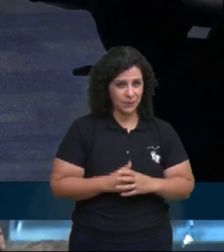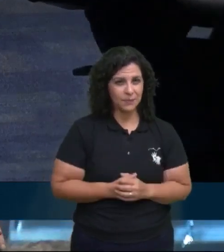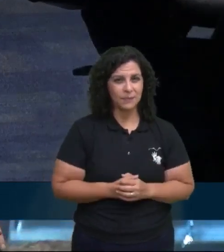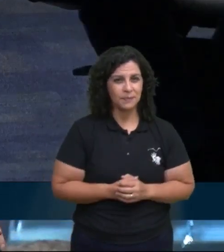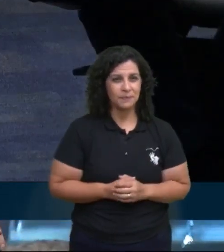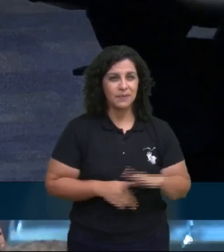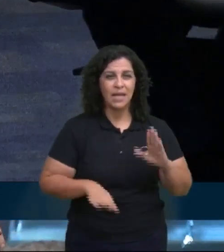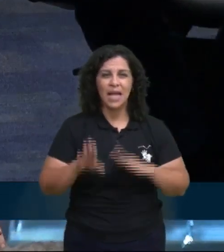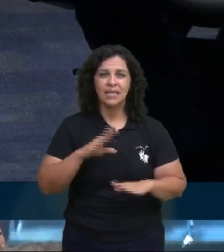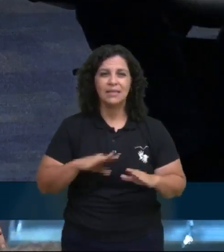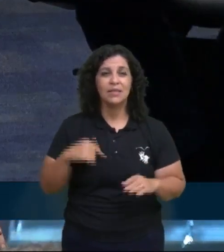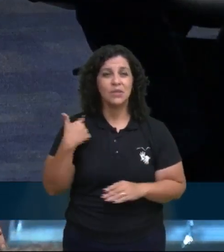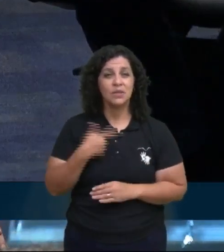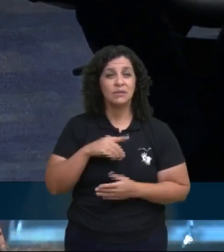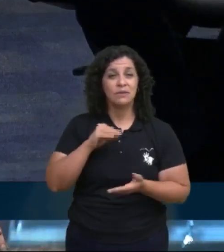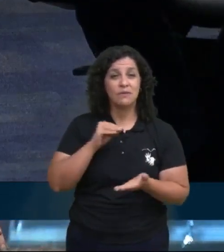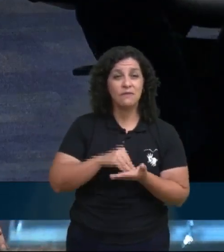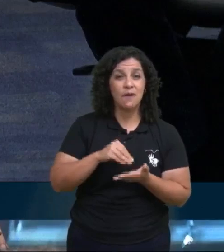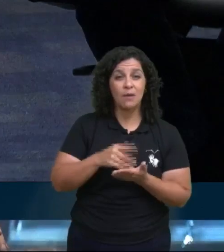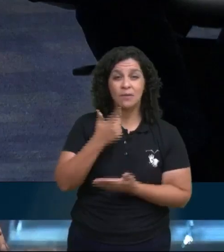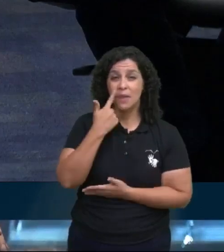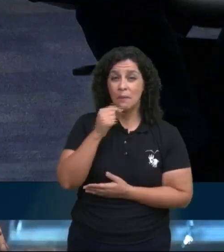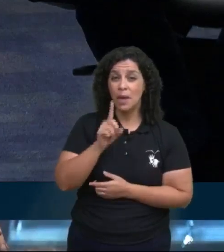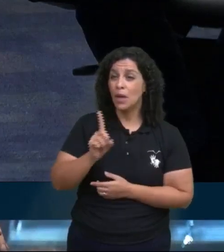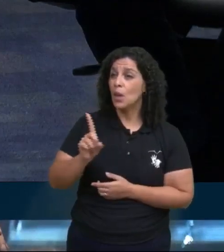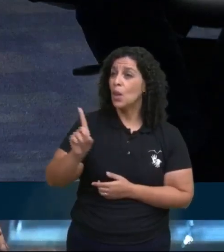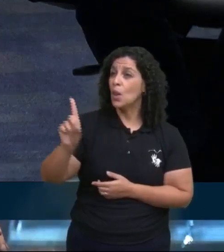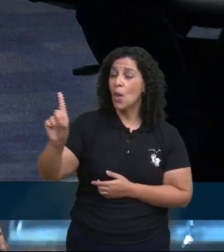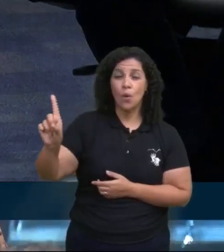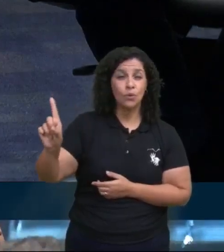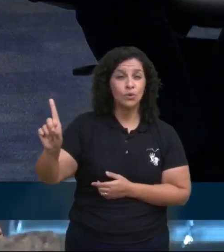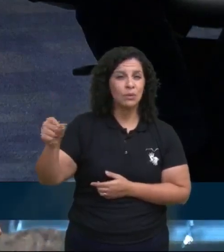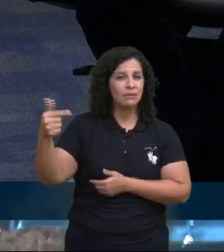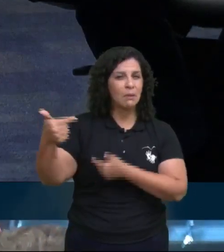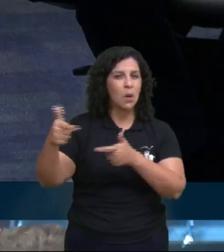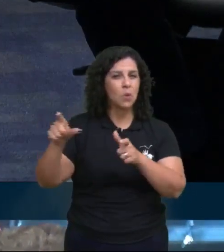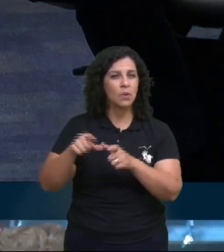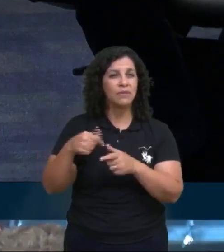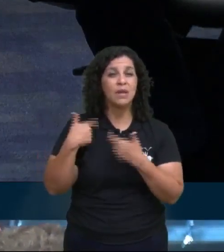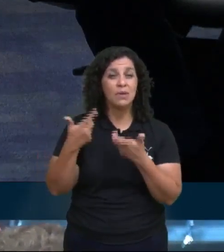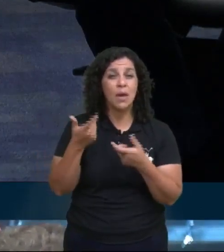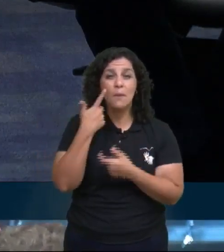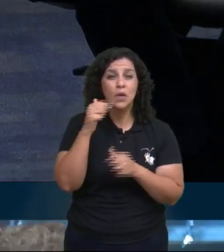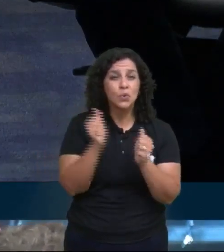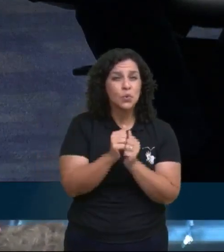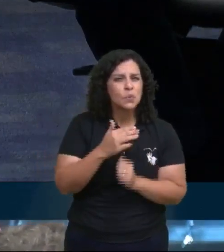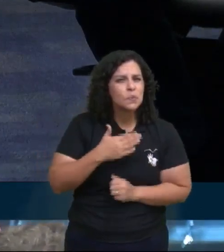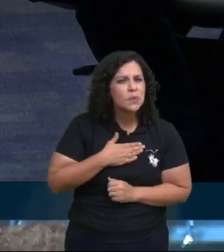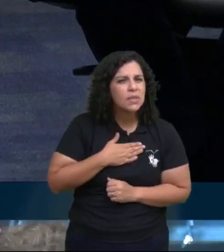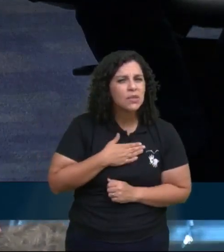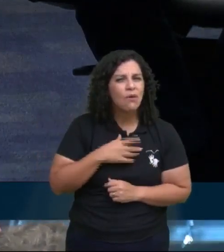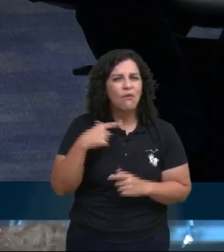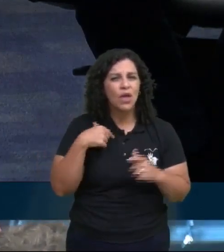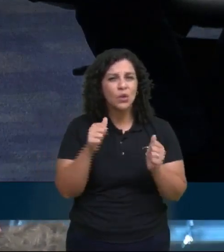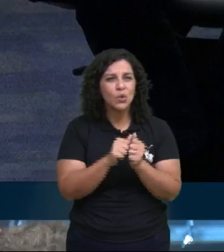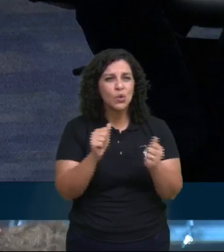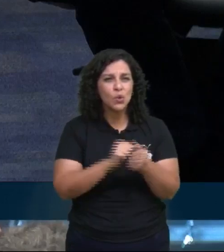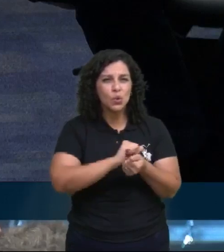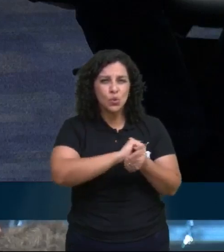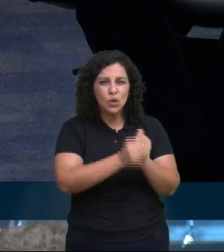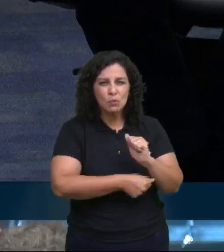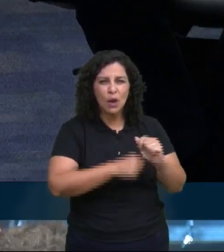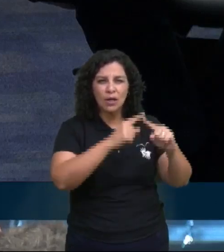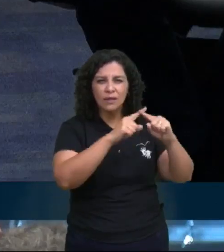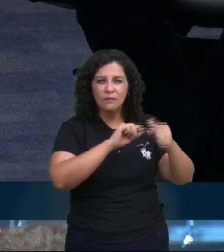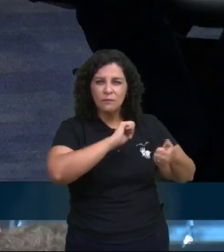a ausência, muitas vezes, do pai, a dificuldade de, muitas vezes, você querer ter teu pai, assistir você ganhar um campeonato,